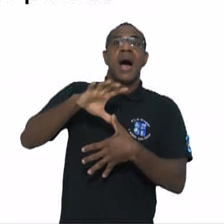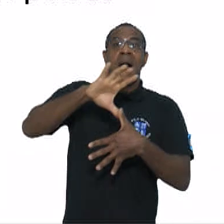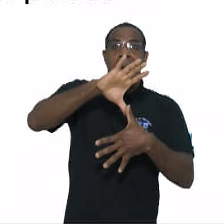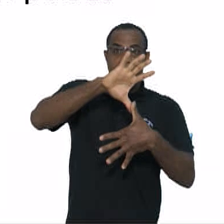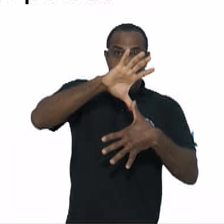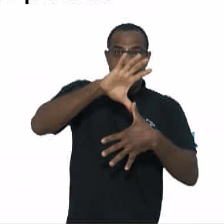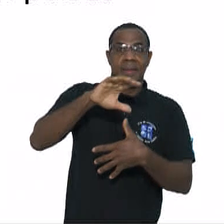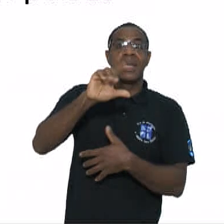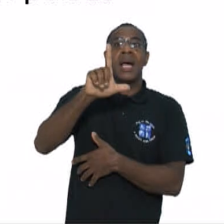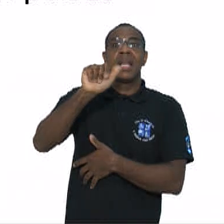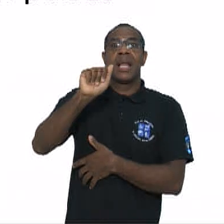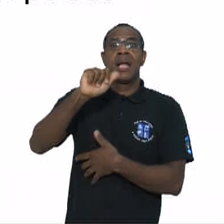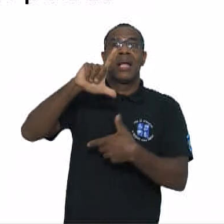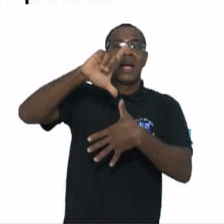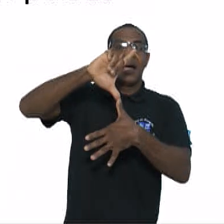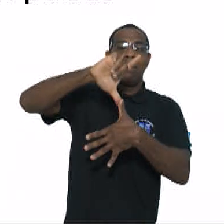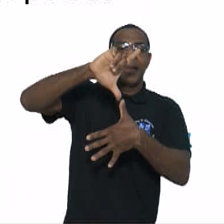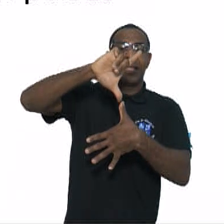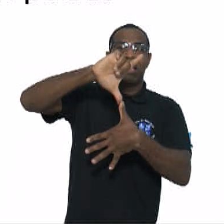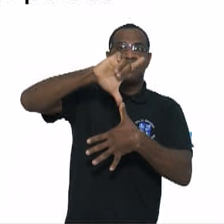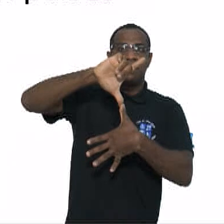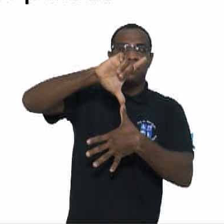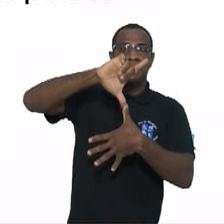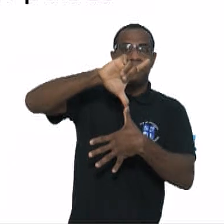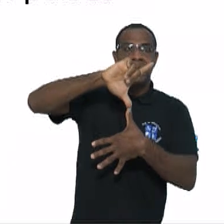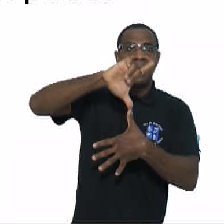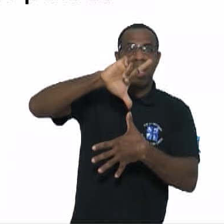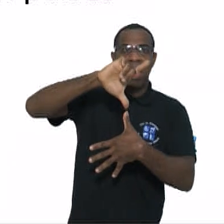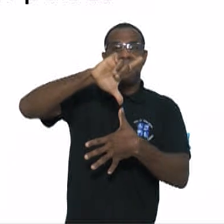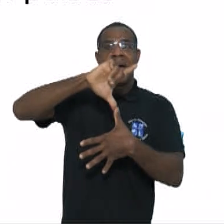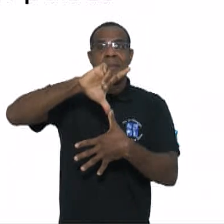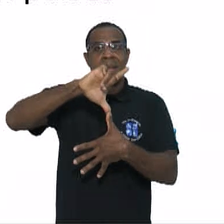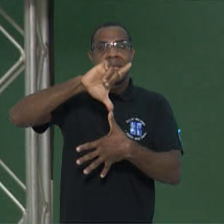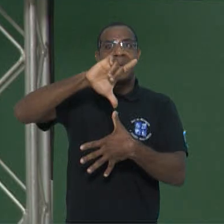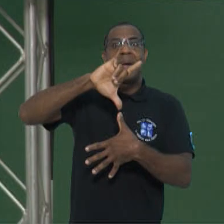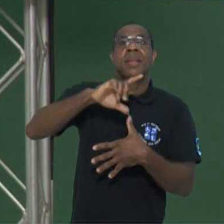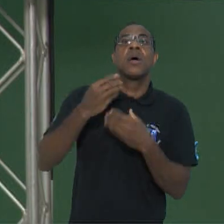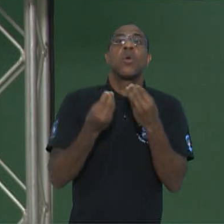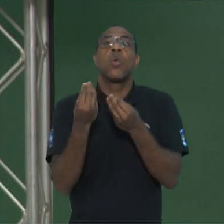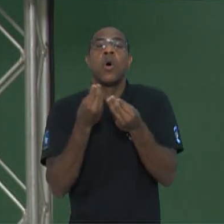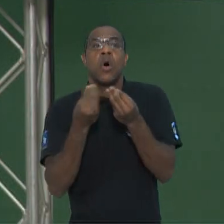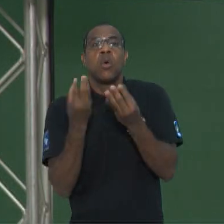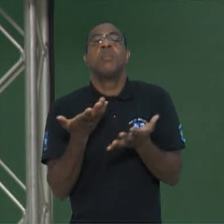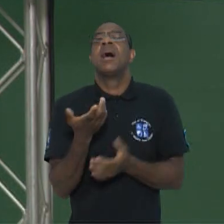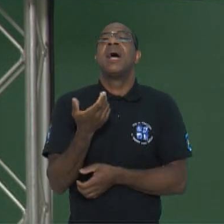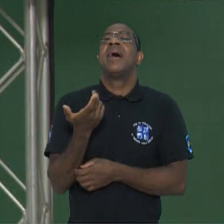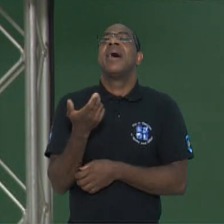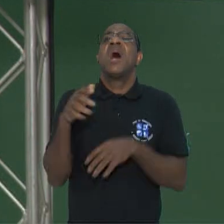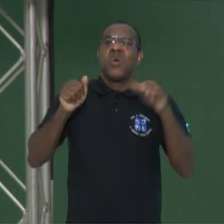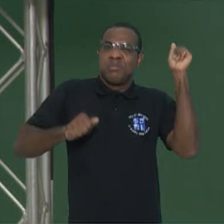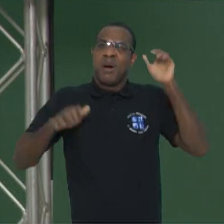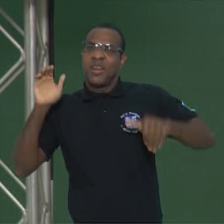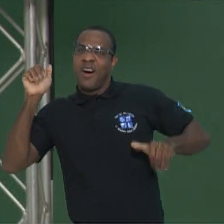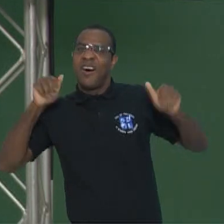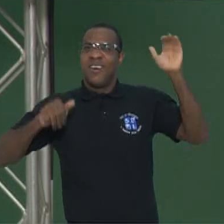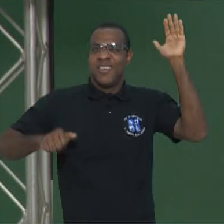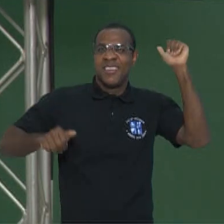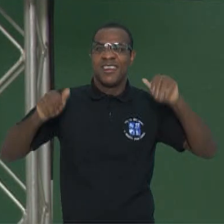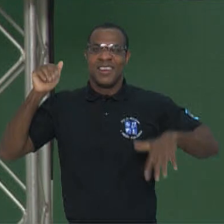e espanhol. Boa parte da América fala espanhol e, no nosso caso, o Brasil, o português, né? Então,